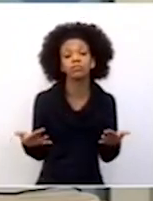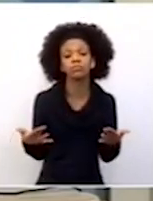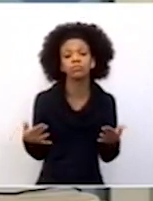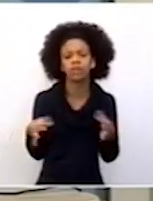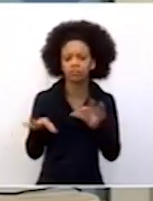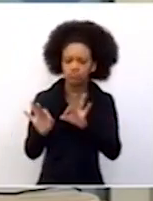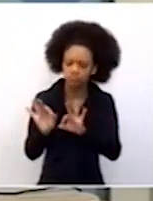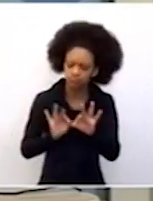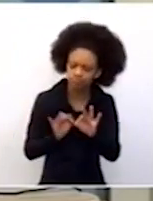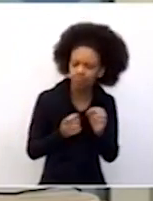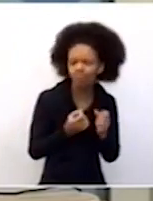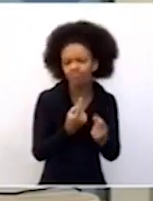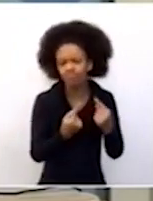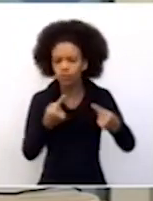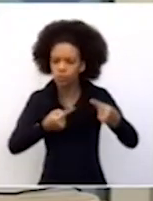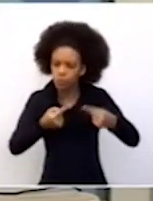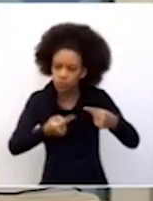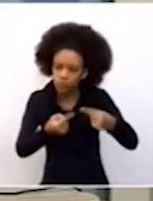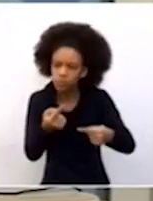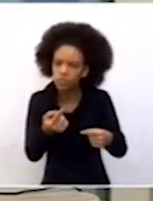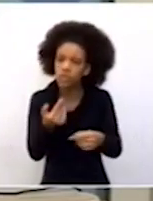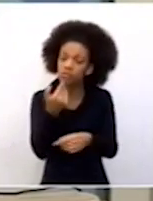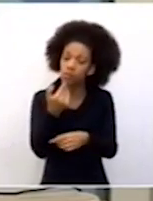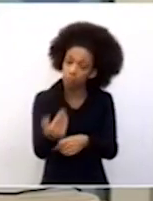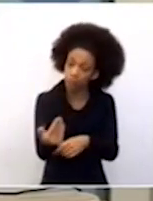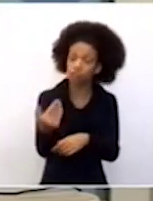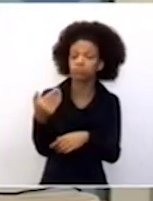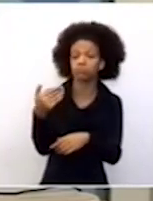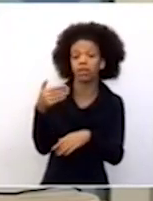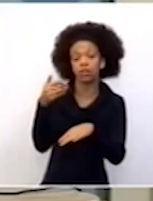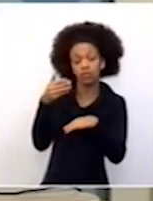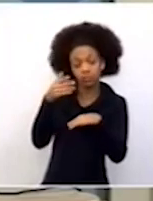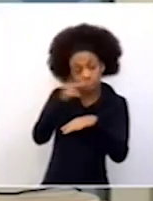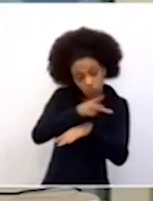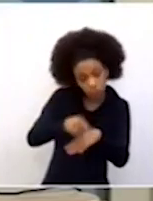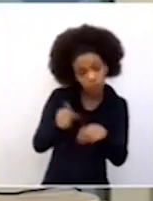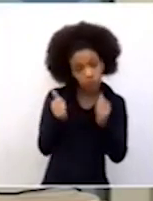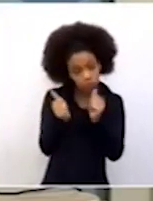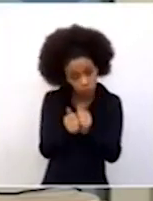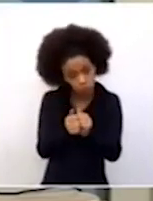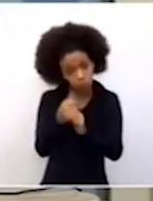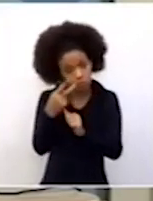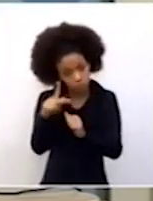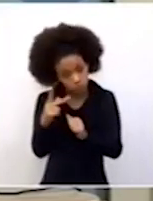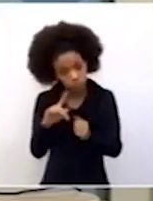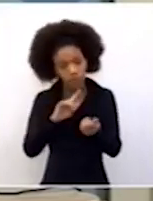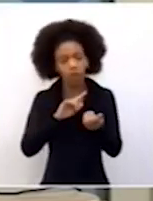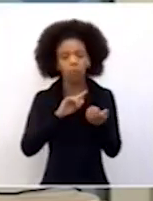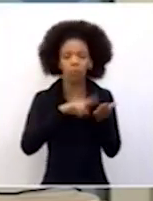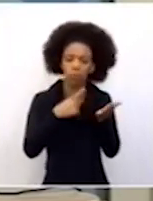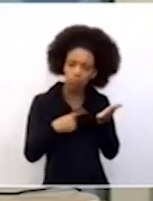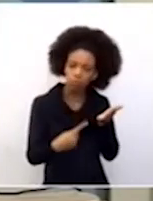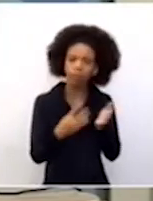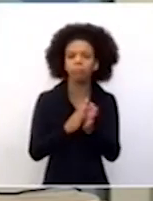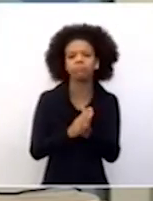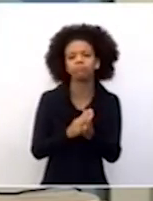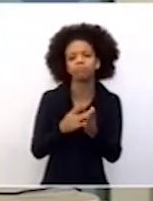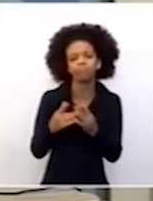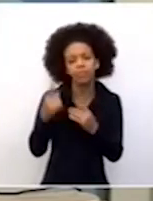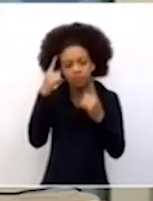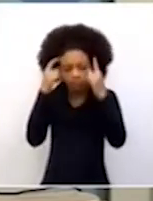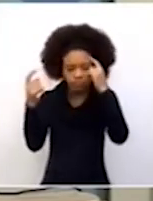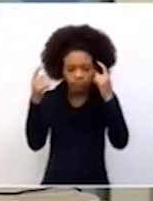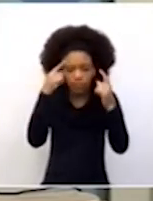né, alguns questionamentos aqui. Eu peço que os professores, junto, né, com seus materiais, assim, com algumas reflexões, tragam